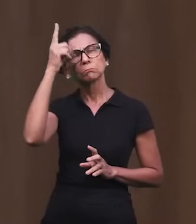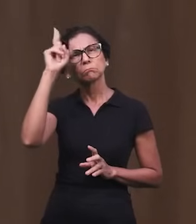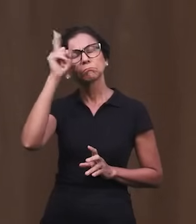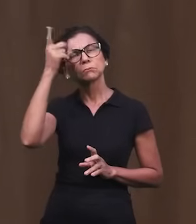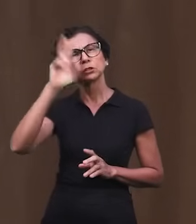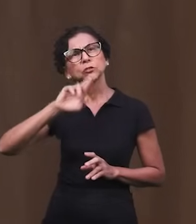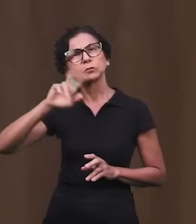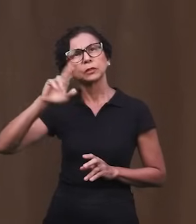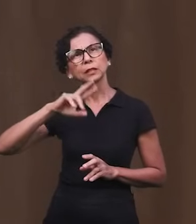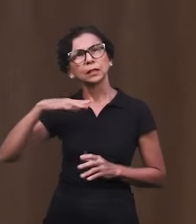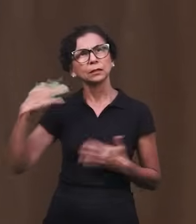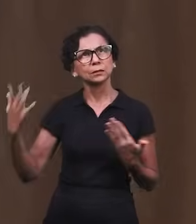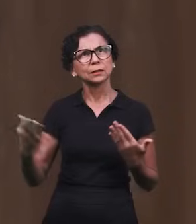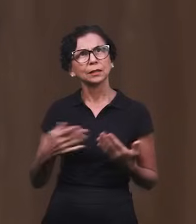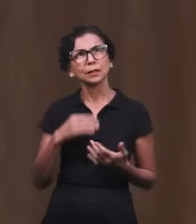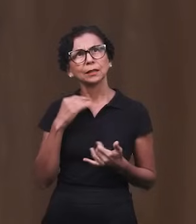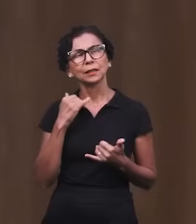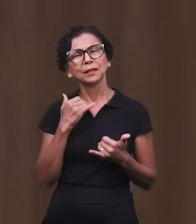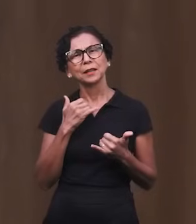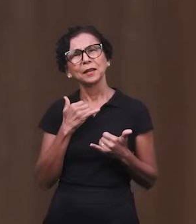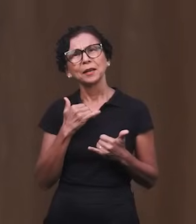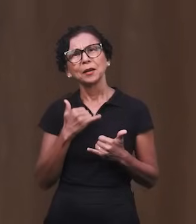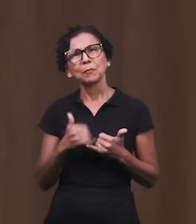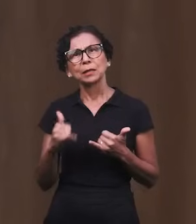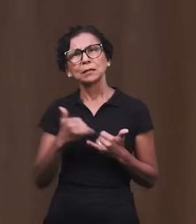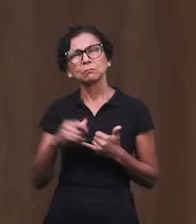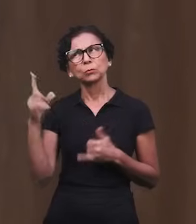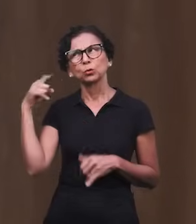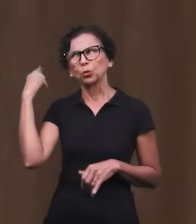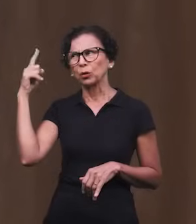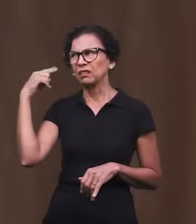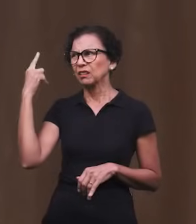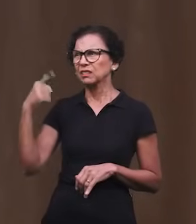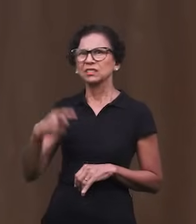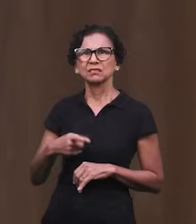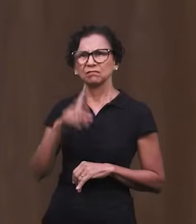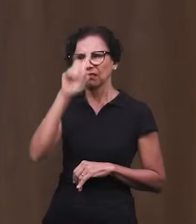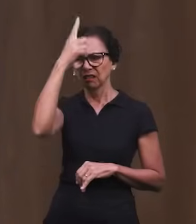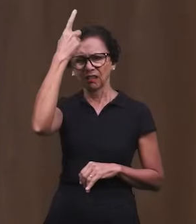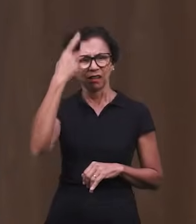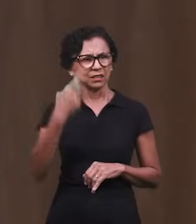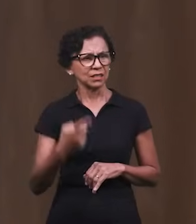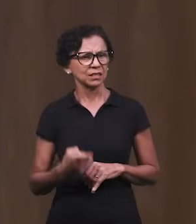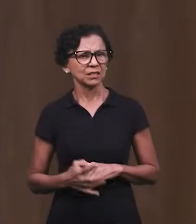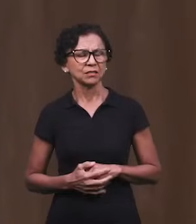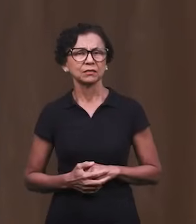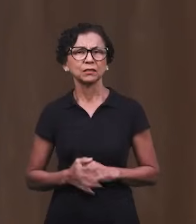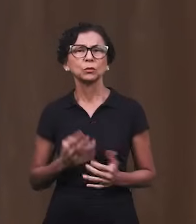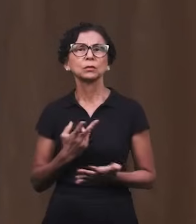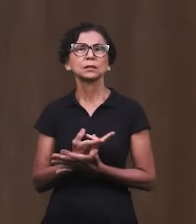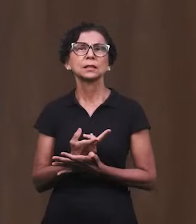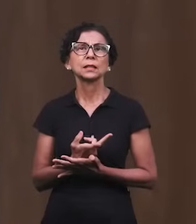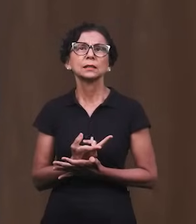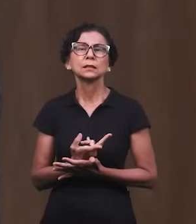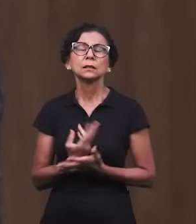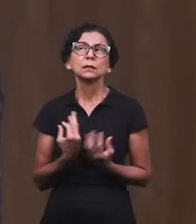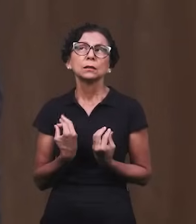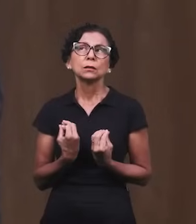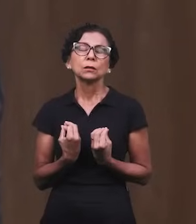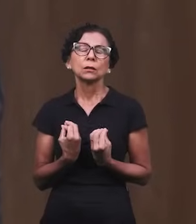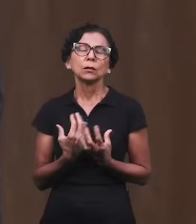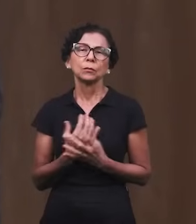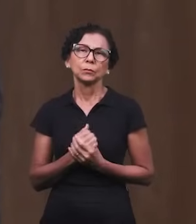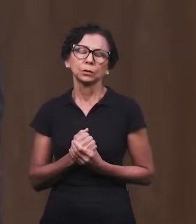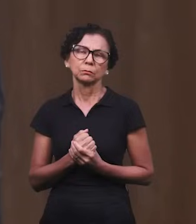hoje é possível que pessoas estejam dizendo que a Terra é plana. É algo estranho, mas vale a pena